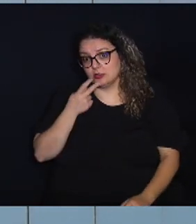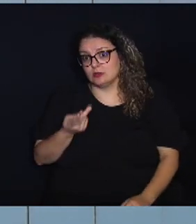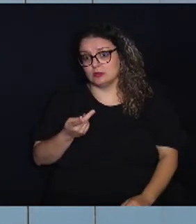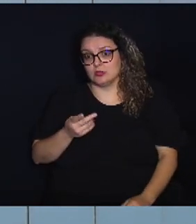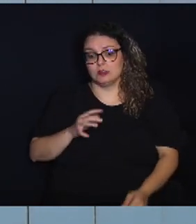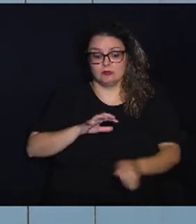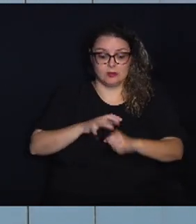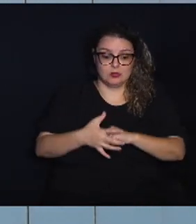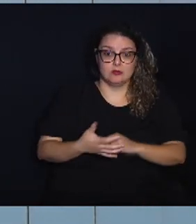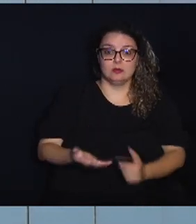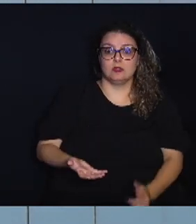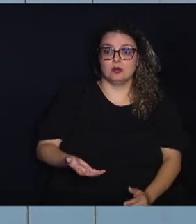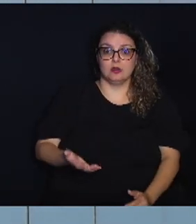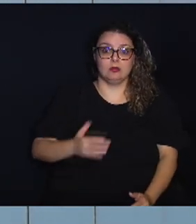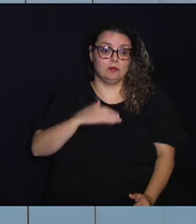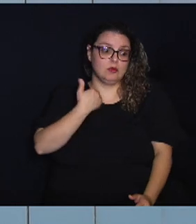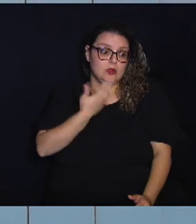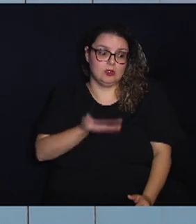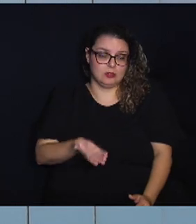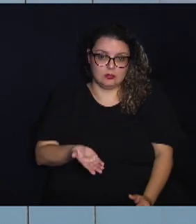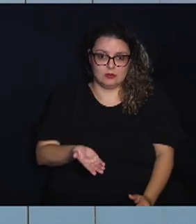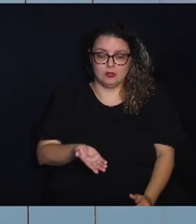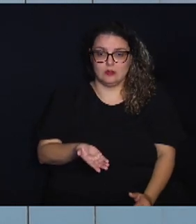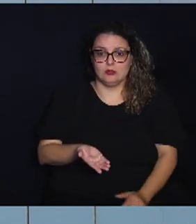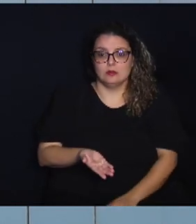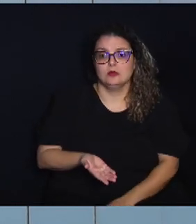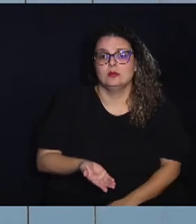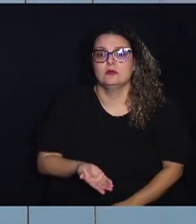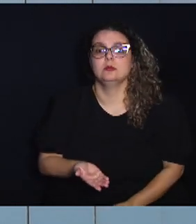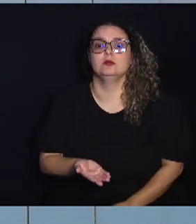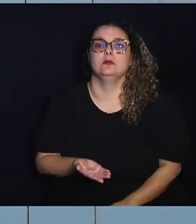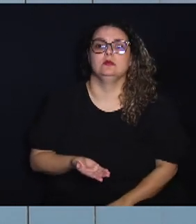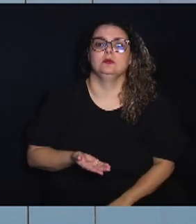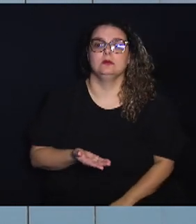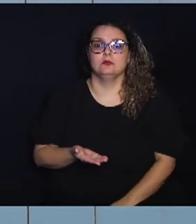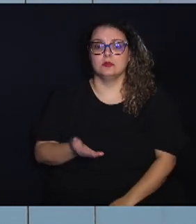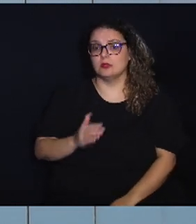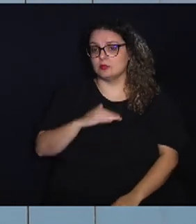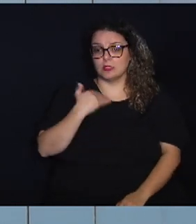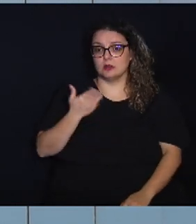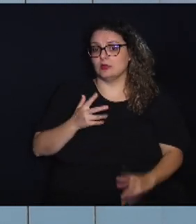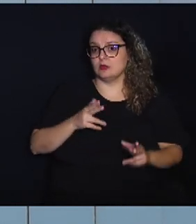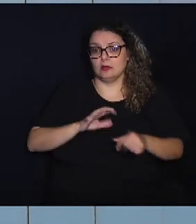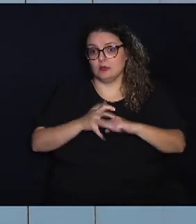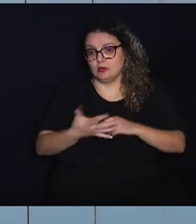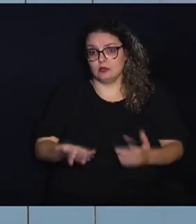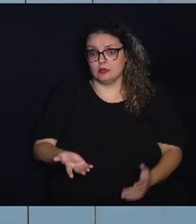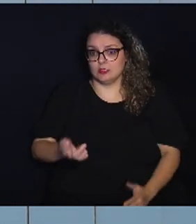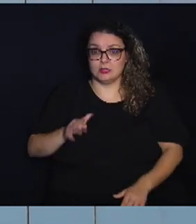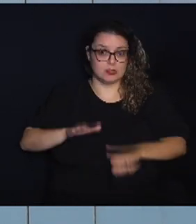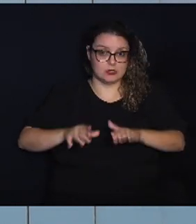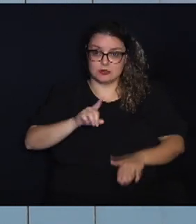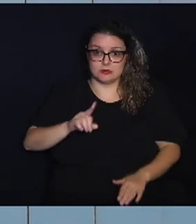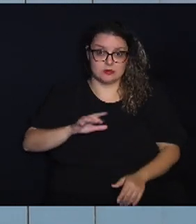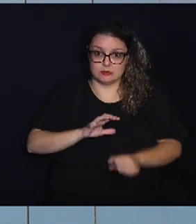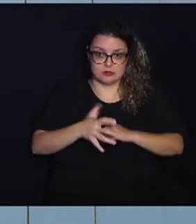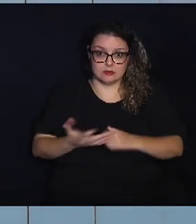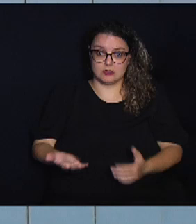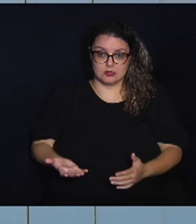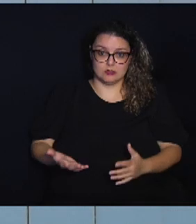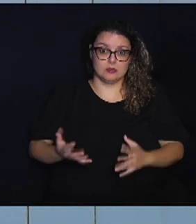Covid, morreu, mas então todo mundo acabava indo a óbito com o Covid. Às vezes não era Covid e